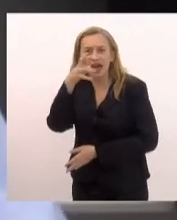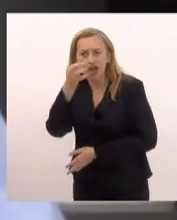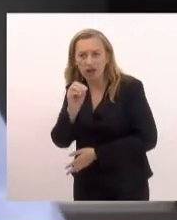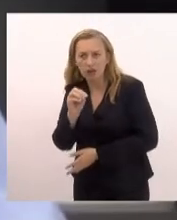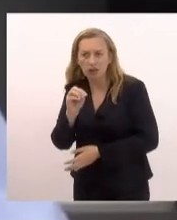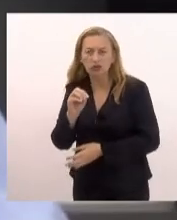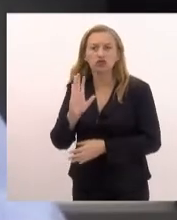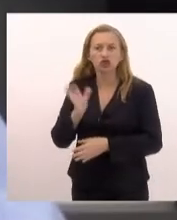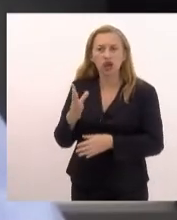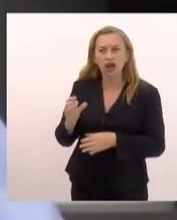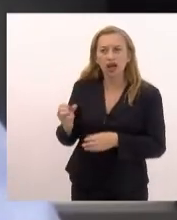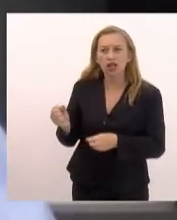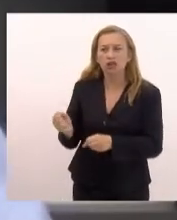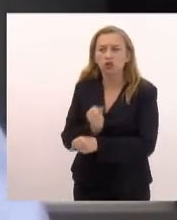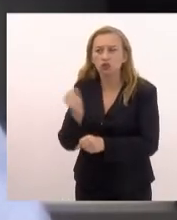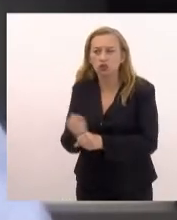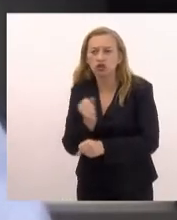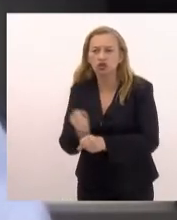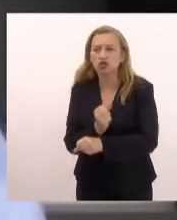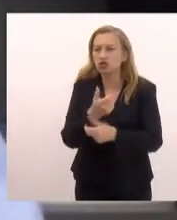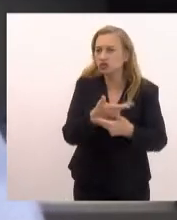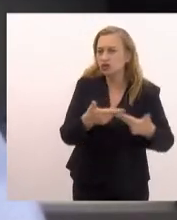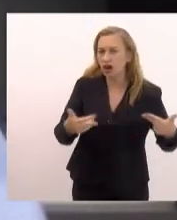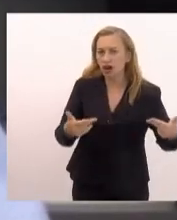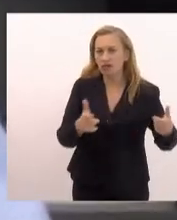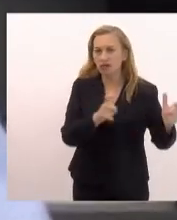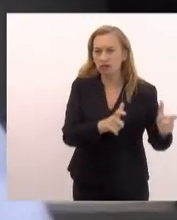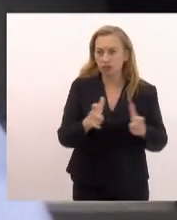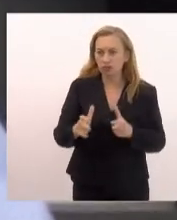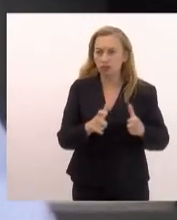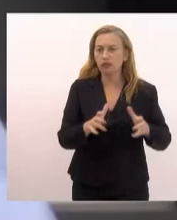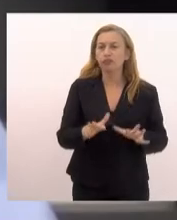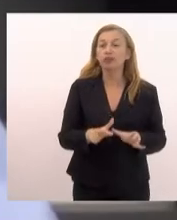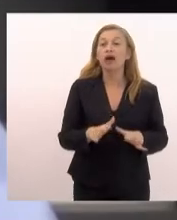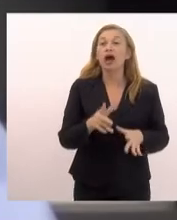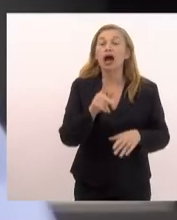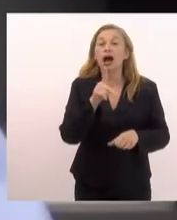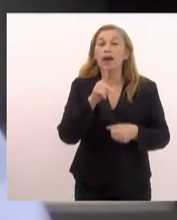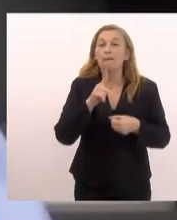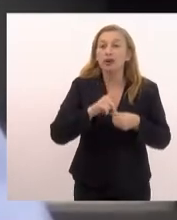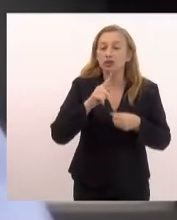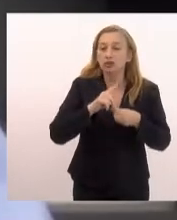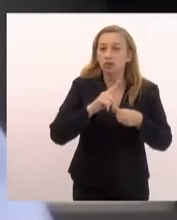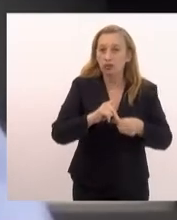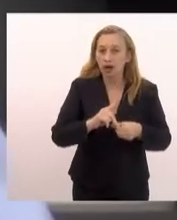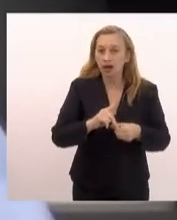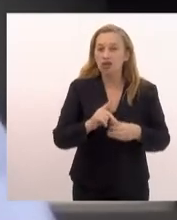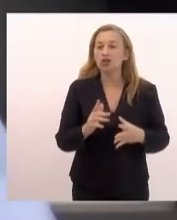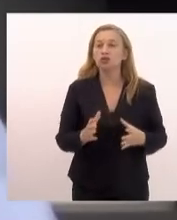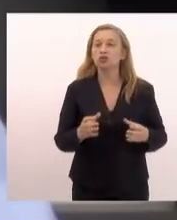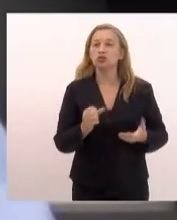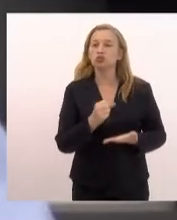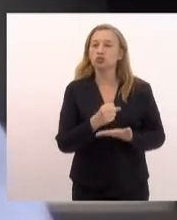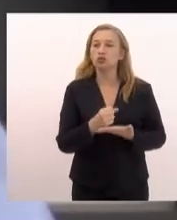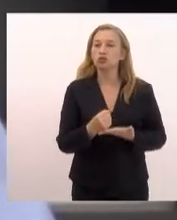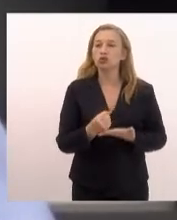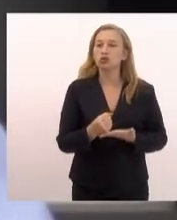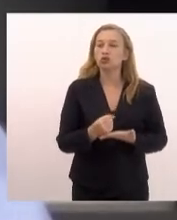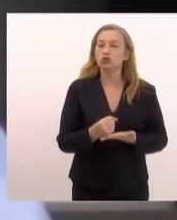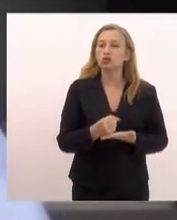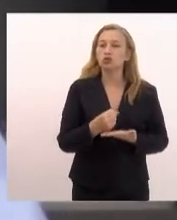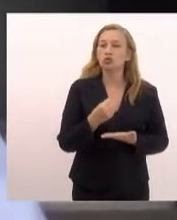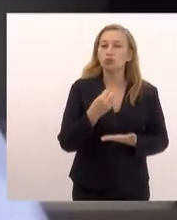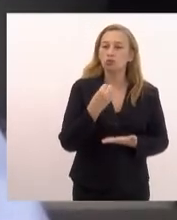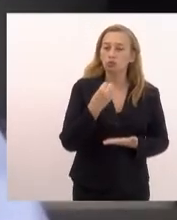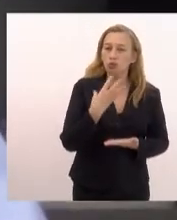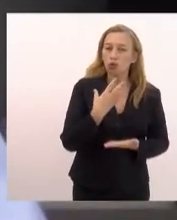construindo diversos módulos, a Petrobras com uma carta de encomendas considerável,